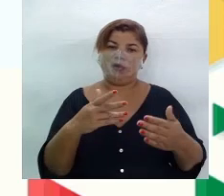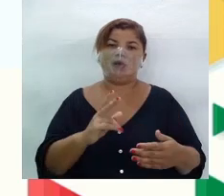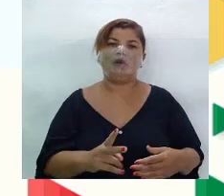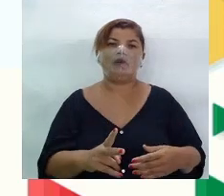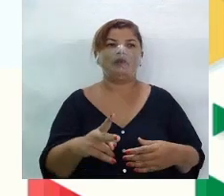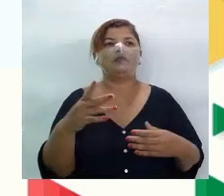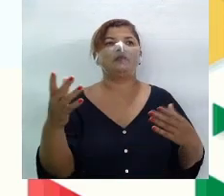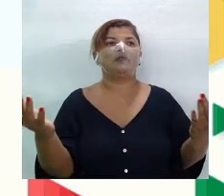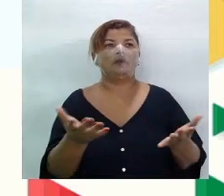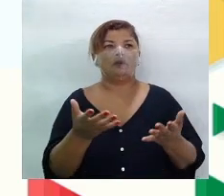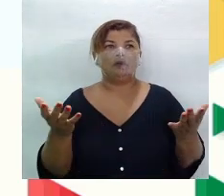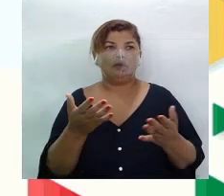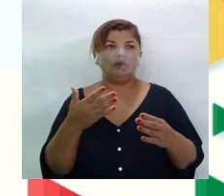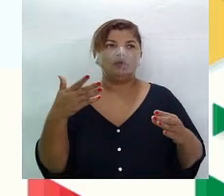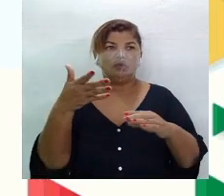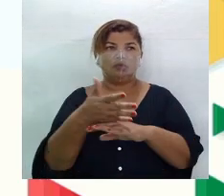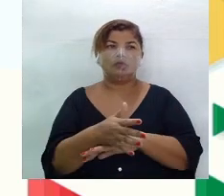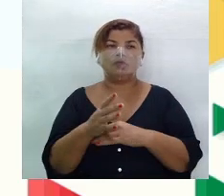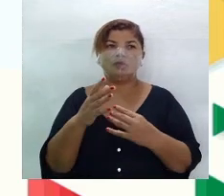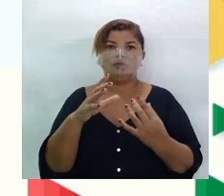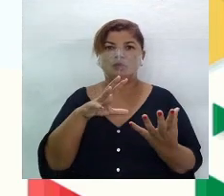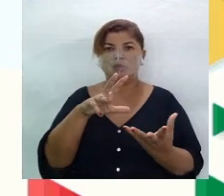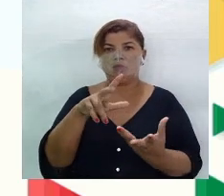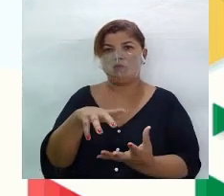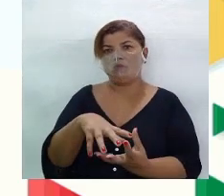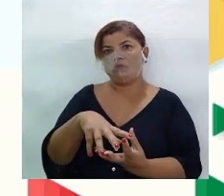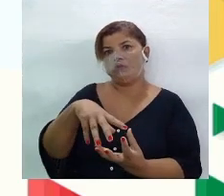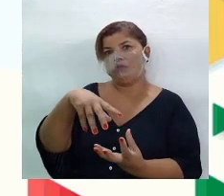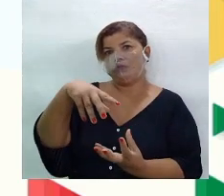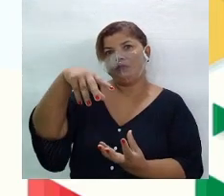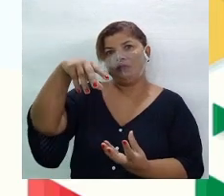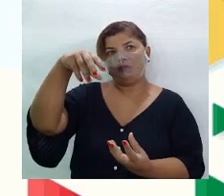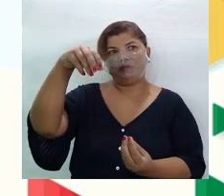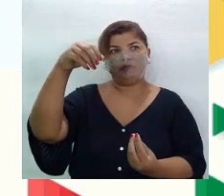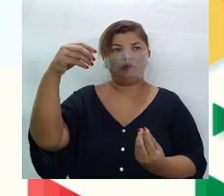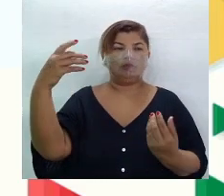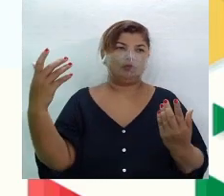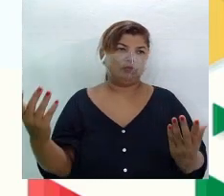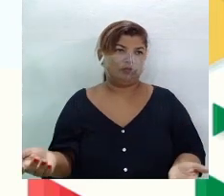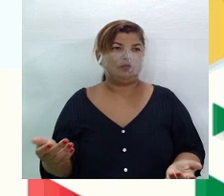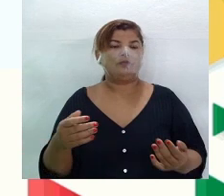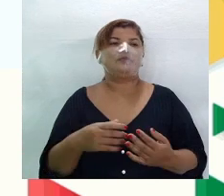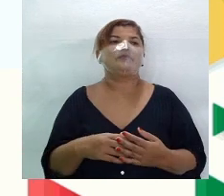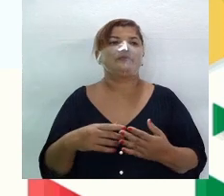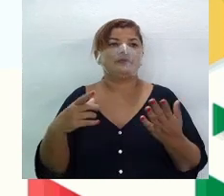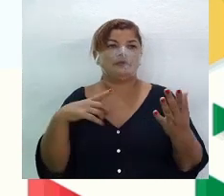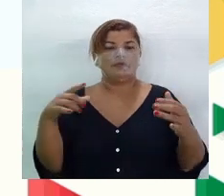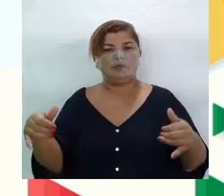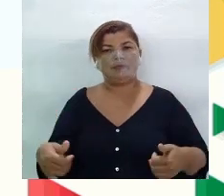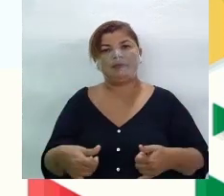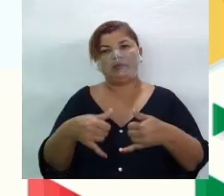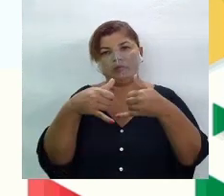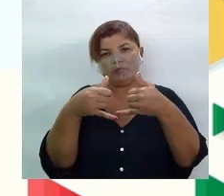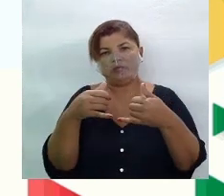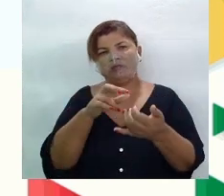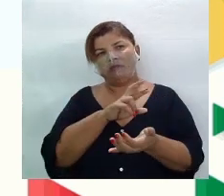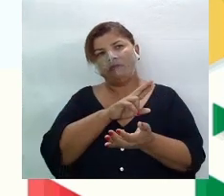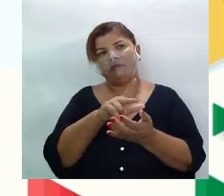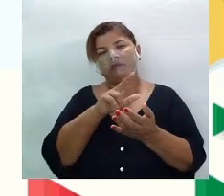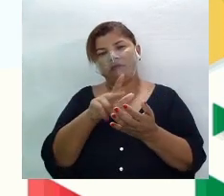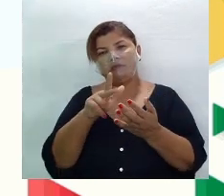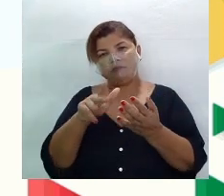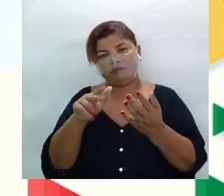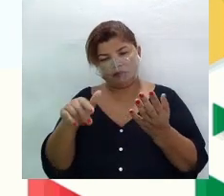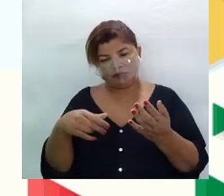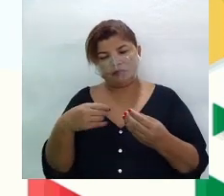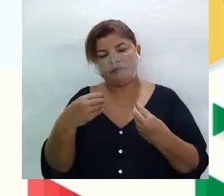mundo fantasmagórico. Alguns prêmios que ele recebeu, né? Os prêmios que ele recebeu, aqui, entre outros, né? O prêmio Jabuti. São só alguns, que são muitos.